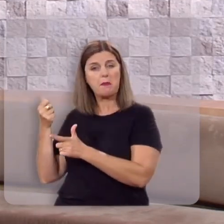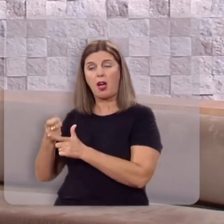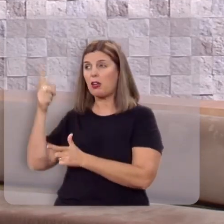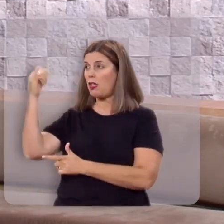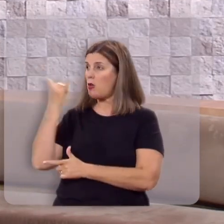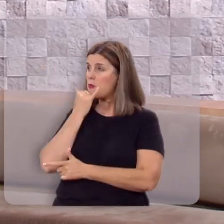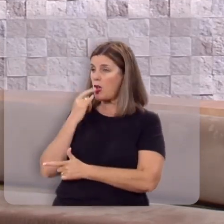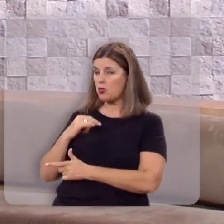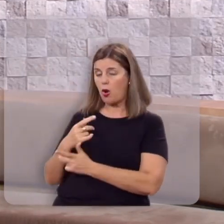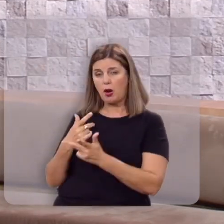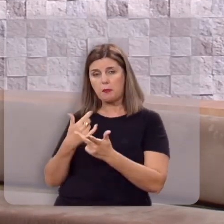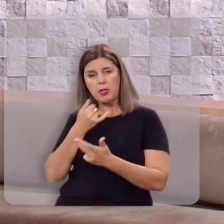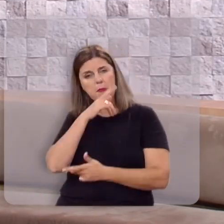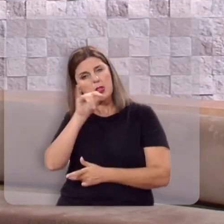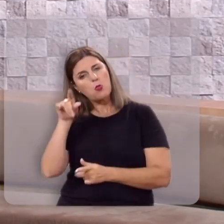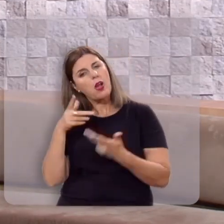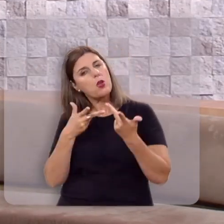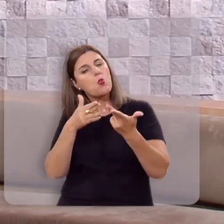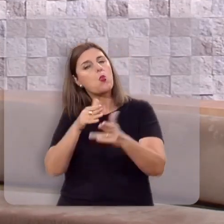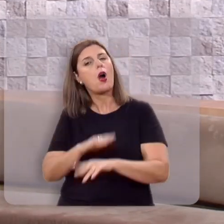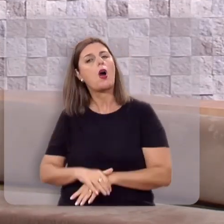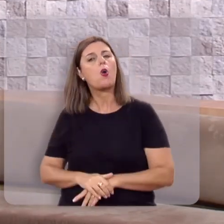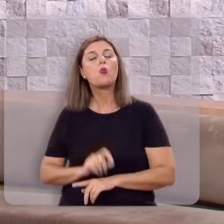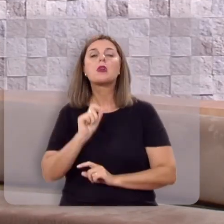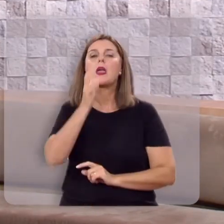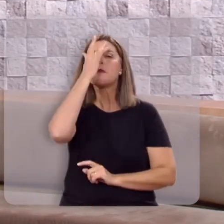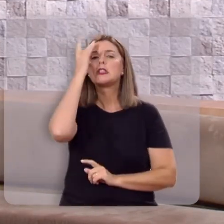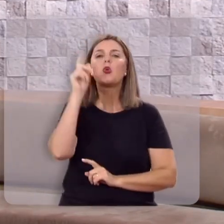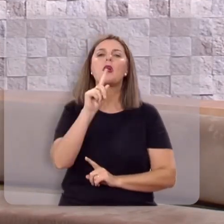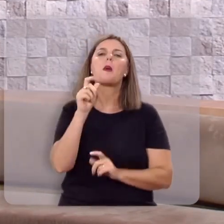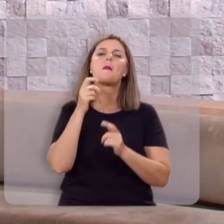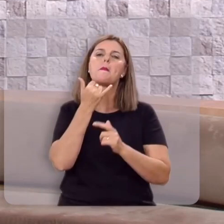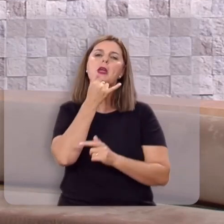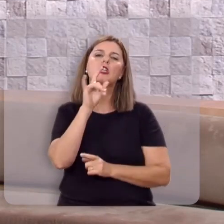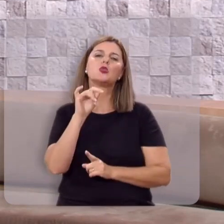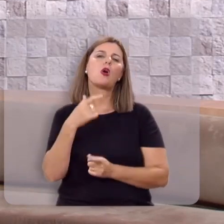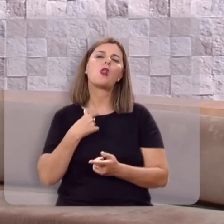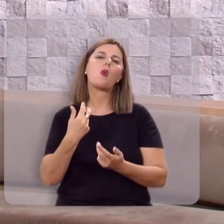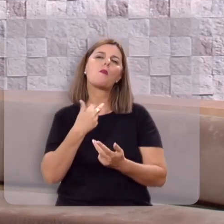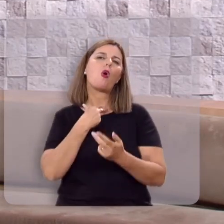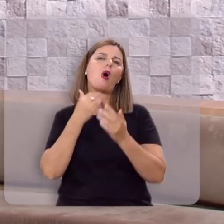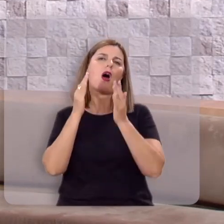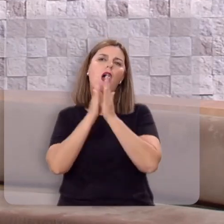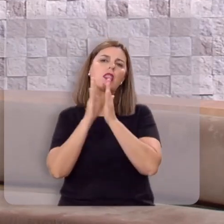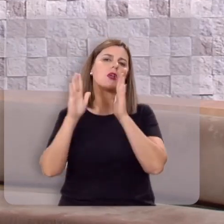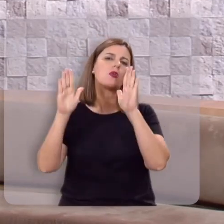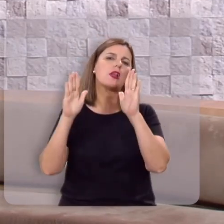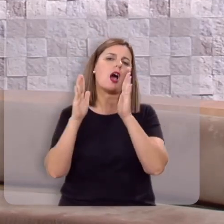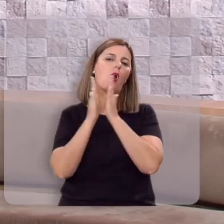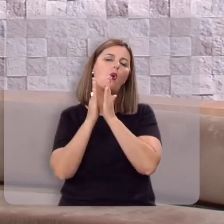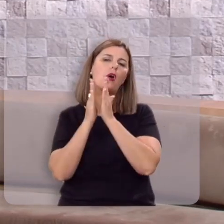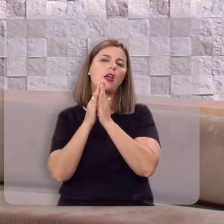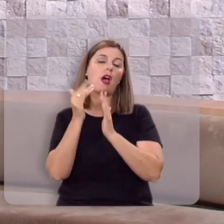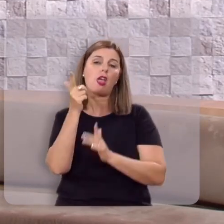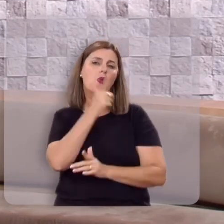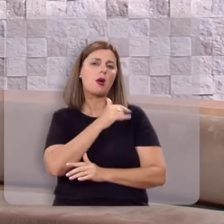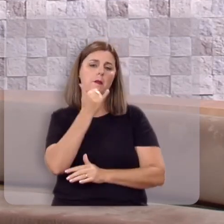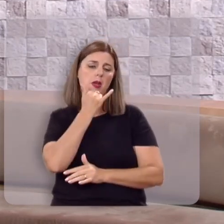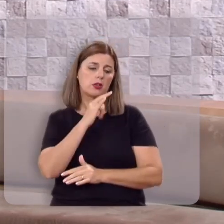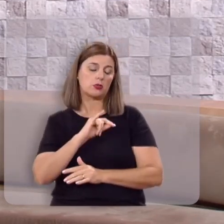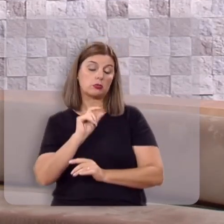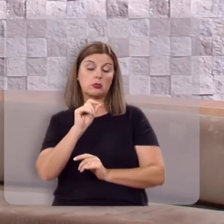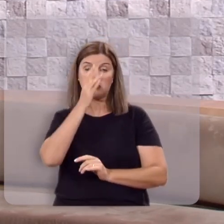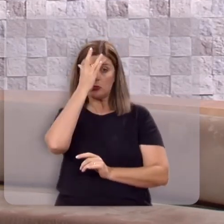perdoou. Então perdoe como Deus perdoou você. Quem não perdoa não pode orar, não pode adorar a Deus, não pode